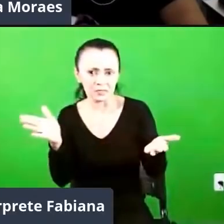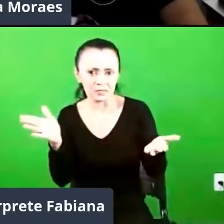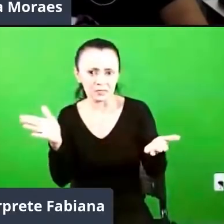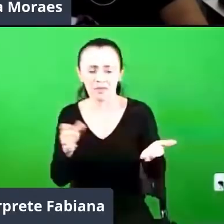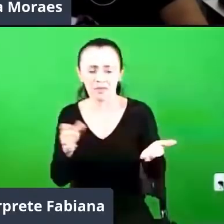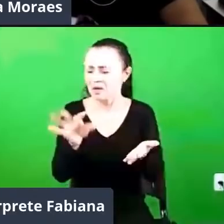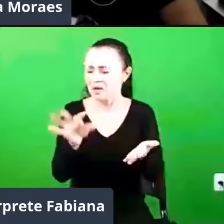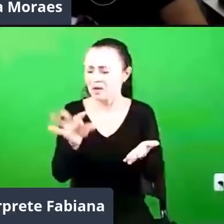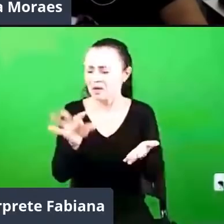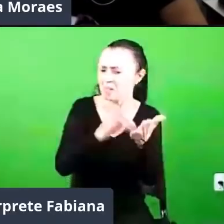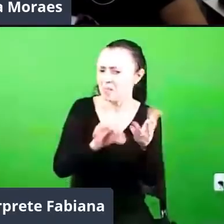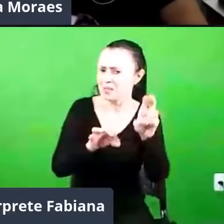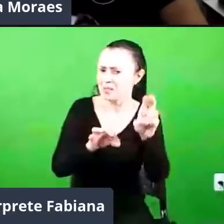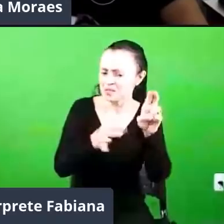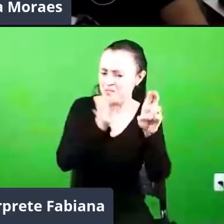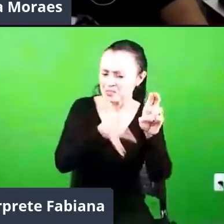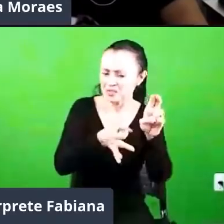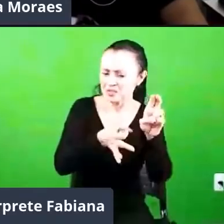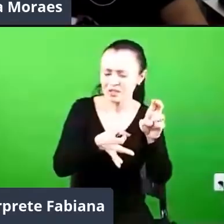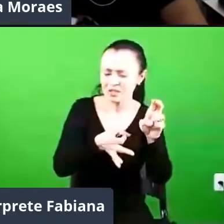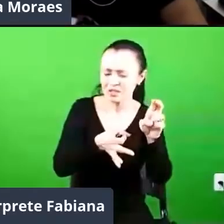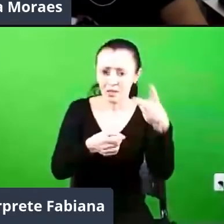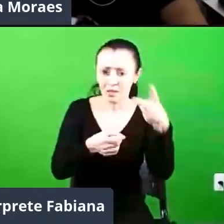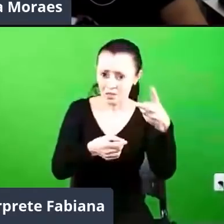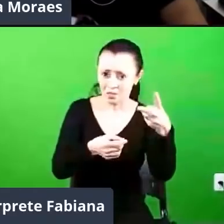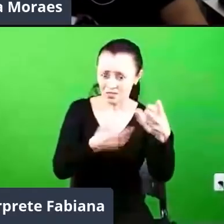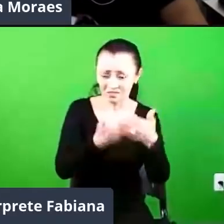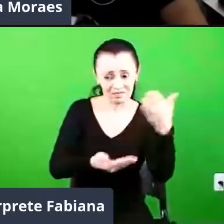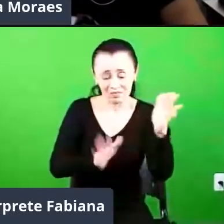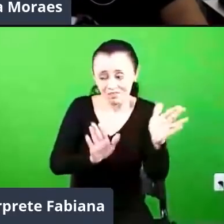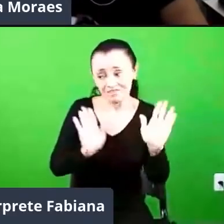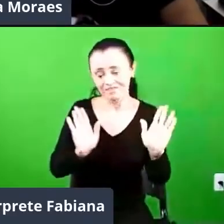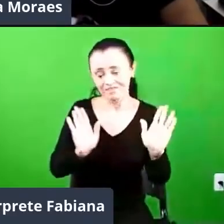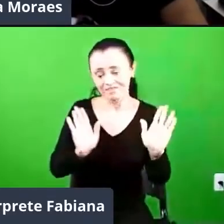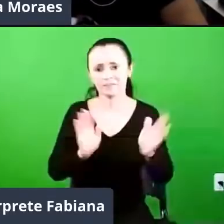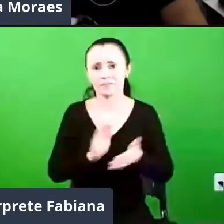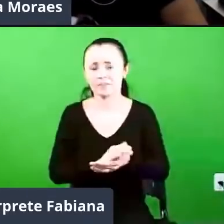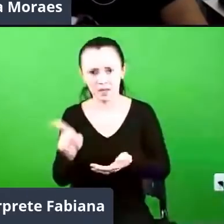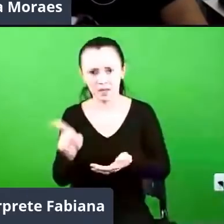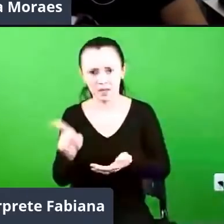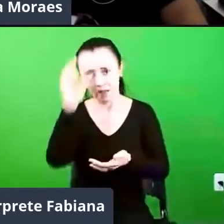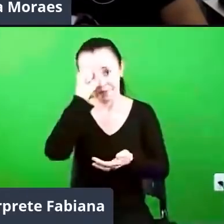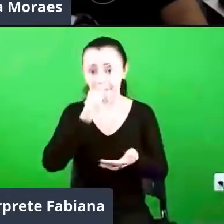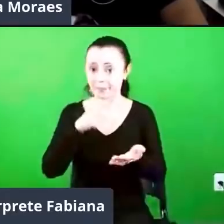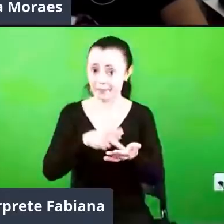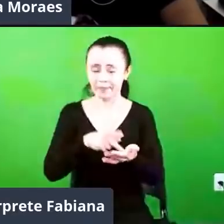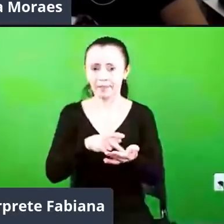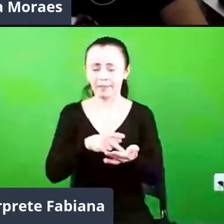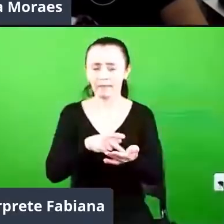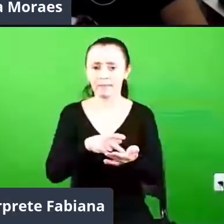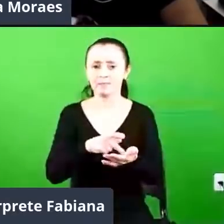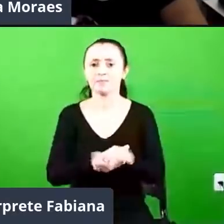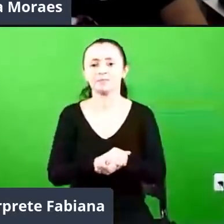acertos, né? E 2 erros. Opa, eu acho que ele aprendeu um pouquinho, né? Isso garante a aprendizagem? A gente lembra muito aquelas